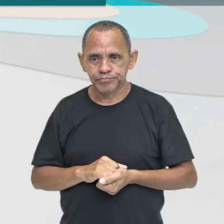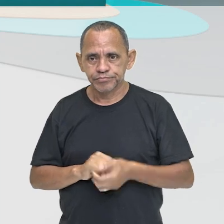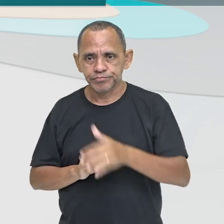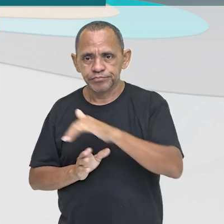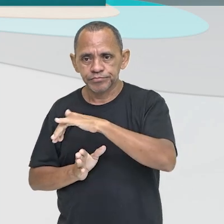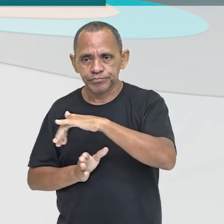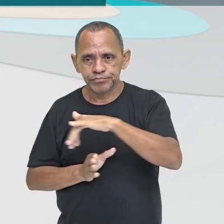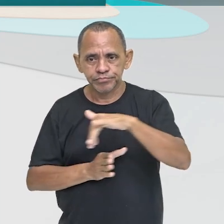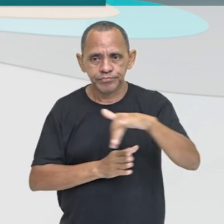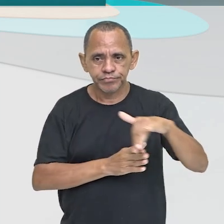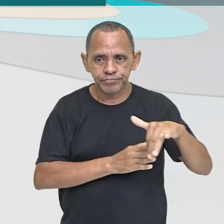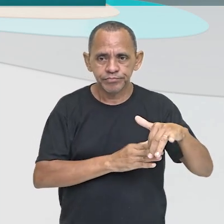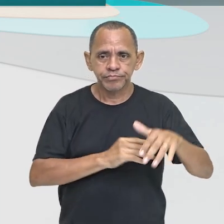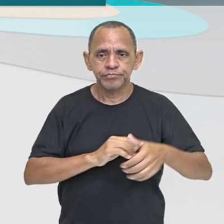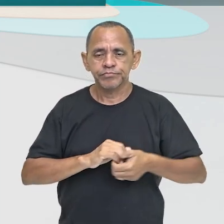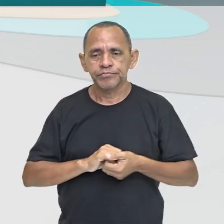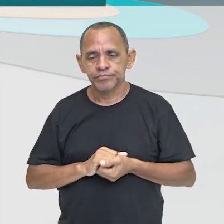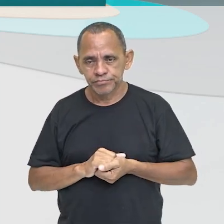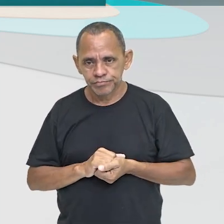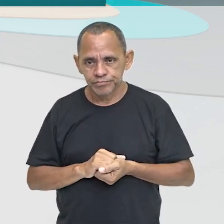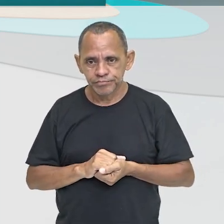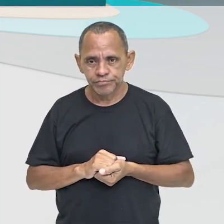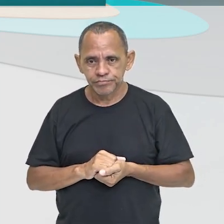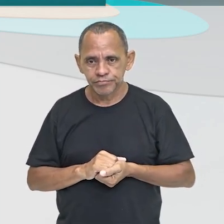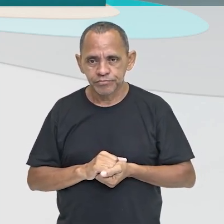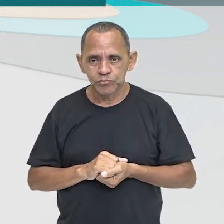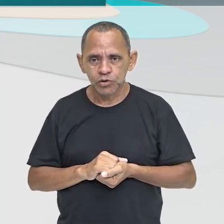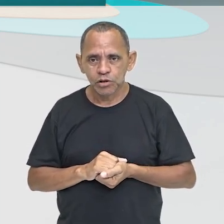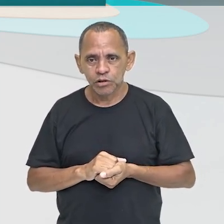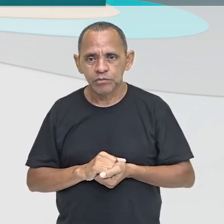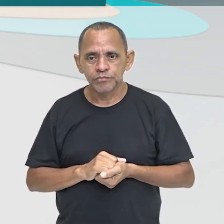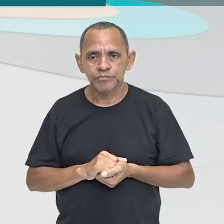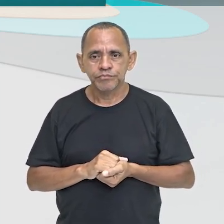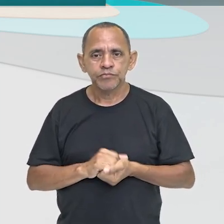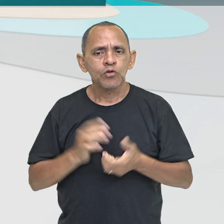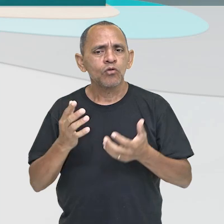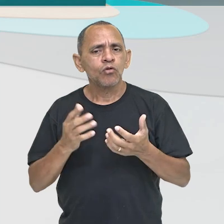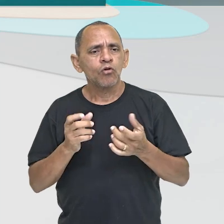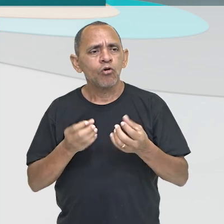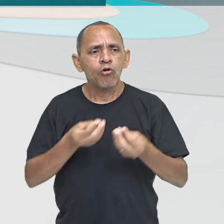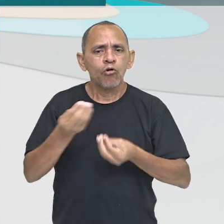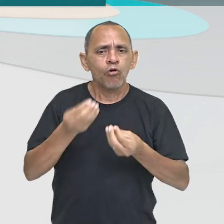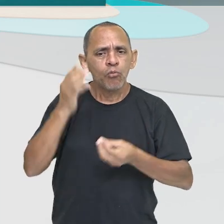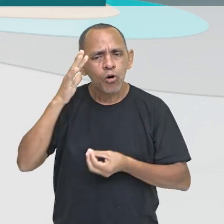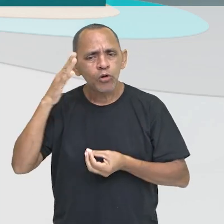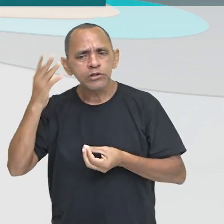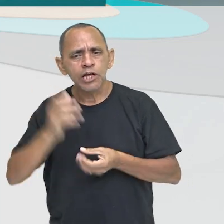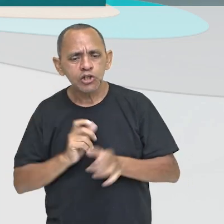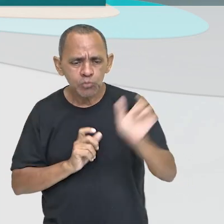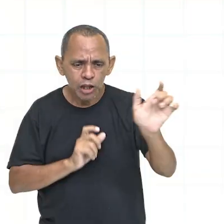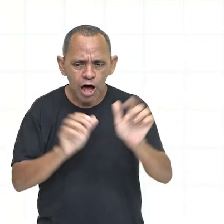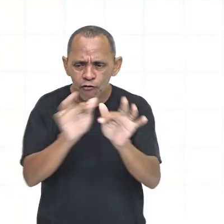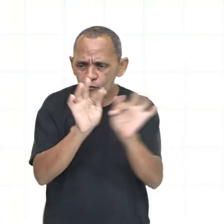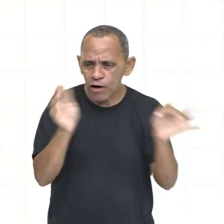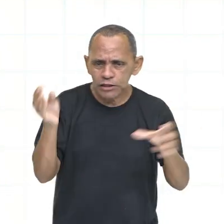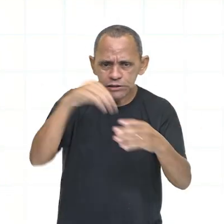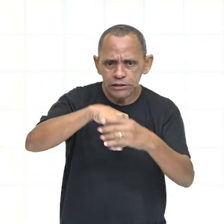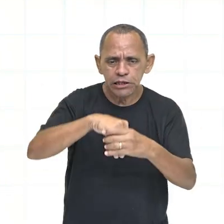advérbios como linking words, funcionando com palavras que conectam orações e frases dentro de um período. Vamos ver?